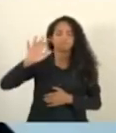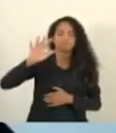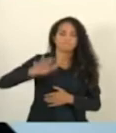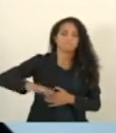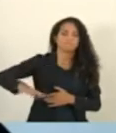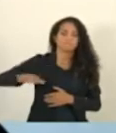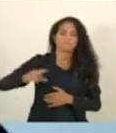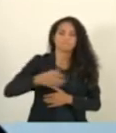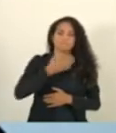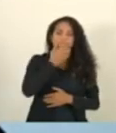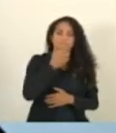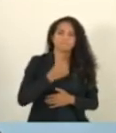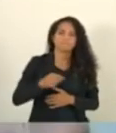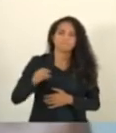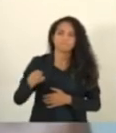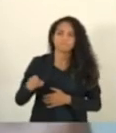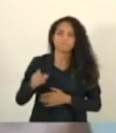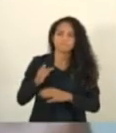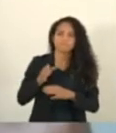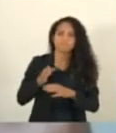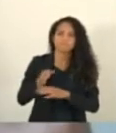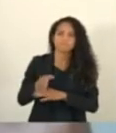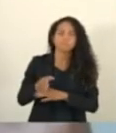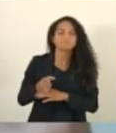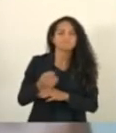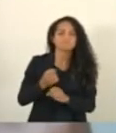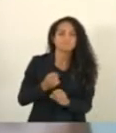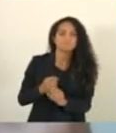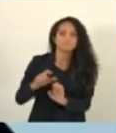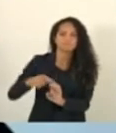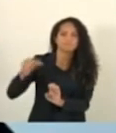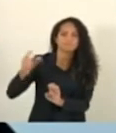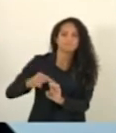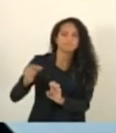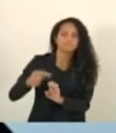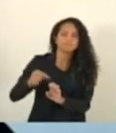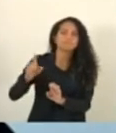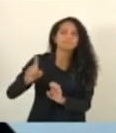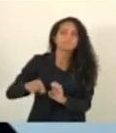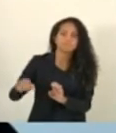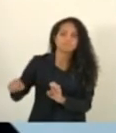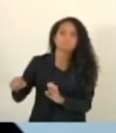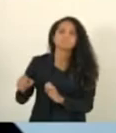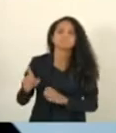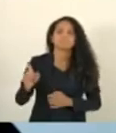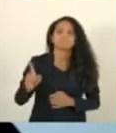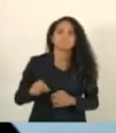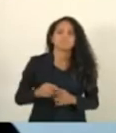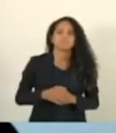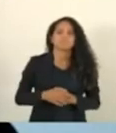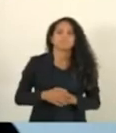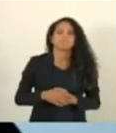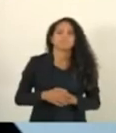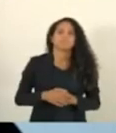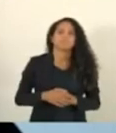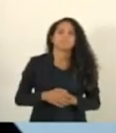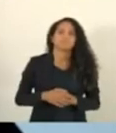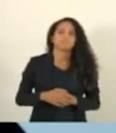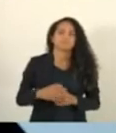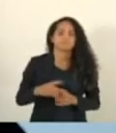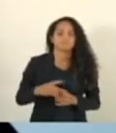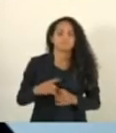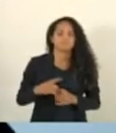esse visionário, esse empreendedor, que vem a ser o bisavô de minha